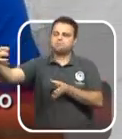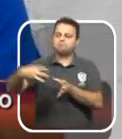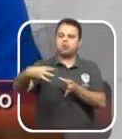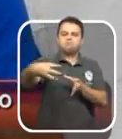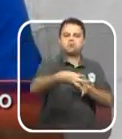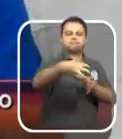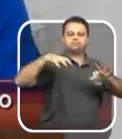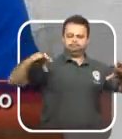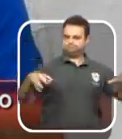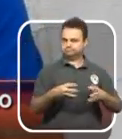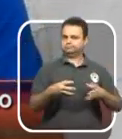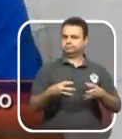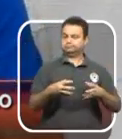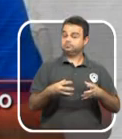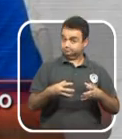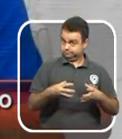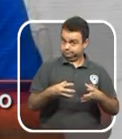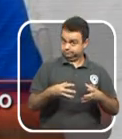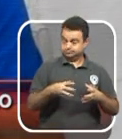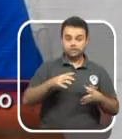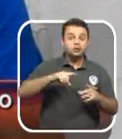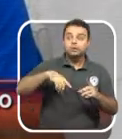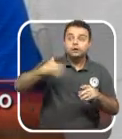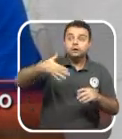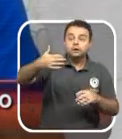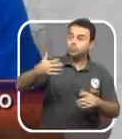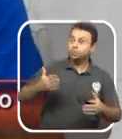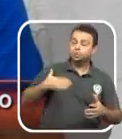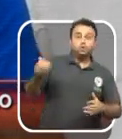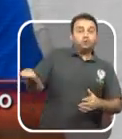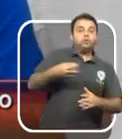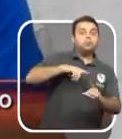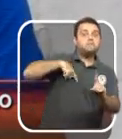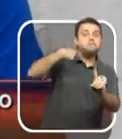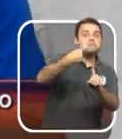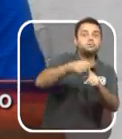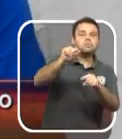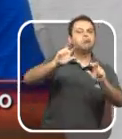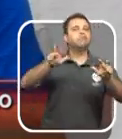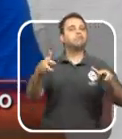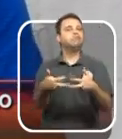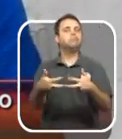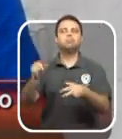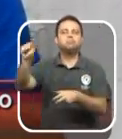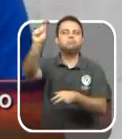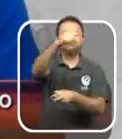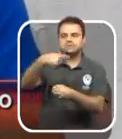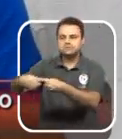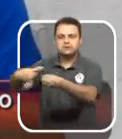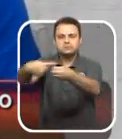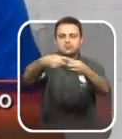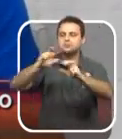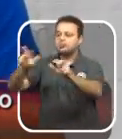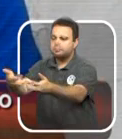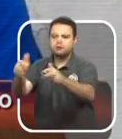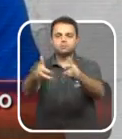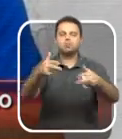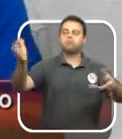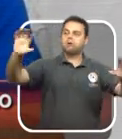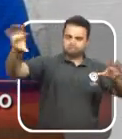inseridos, os parlamentos regionais metropolitanos, foram inseridos na organização da região